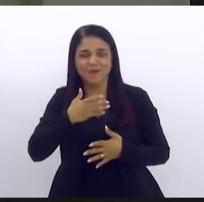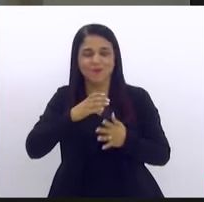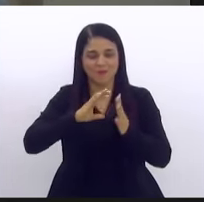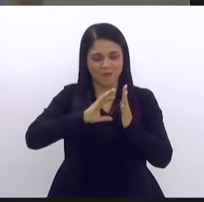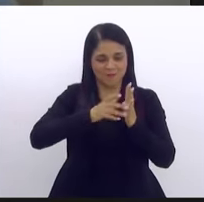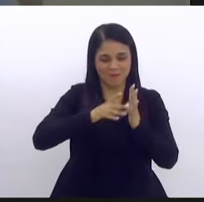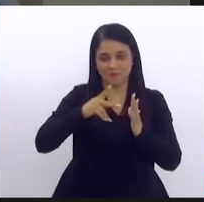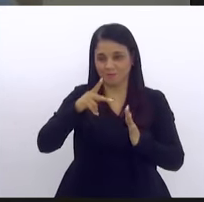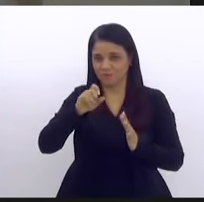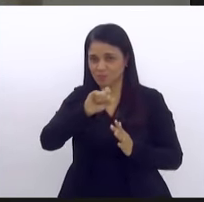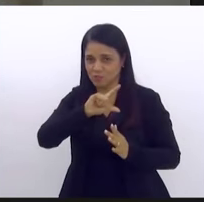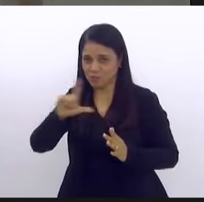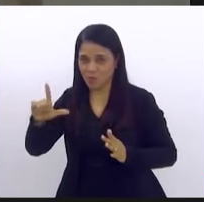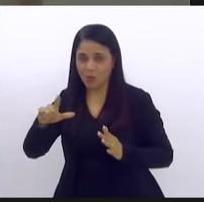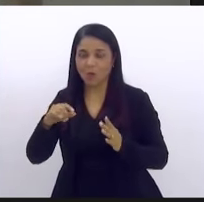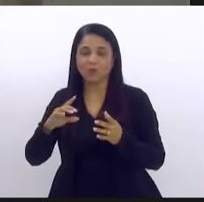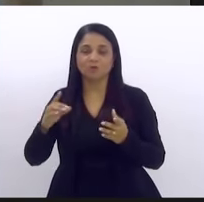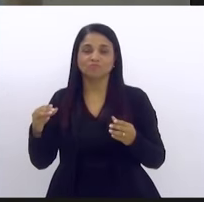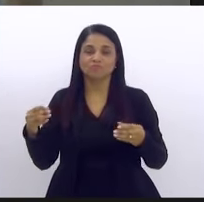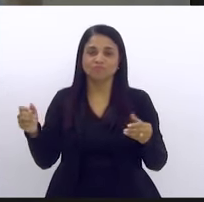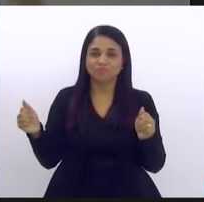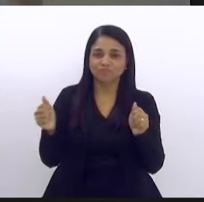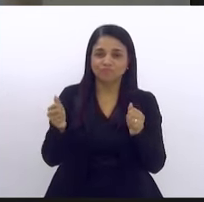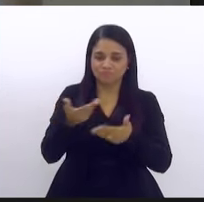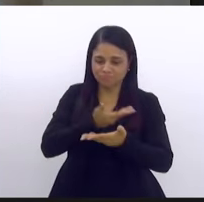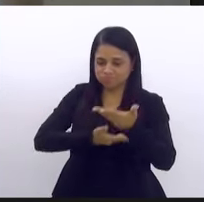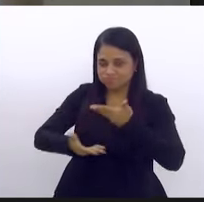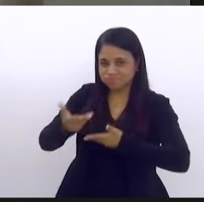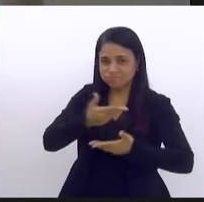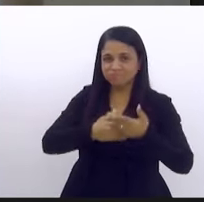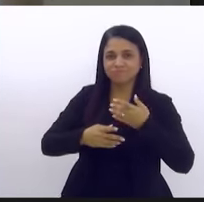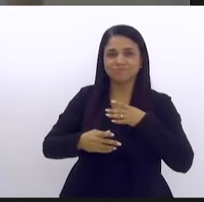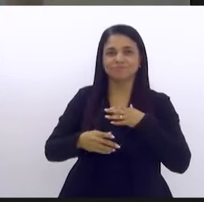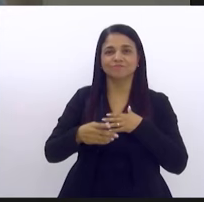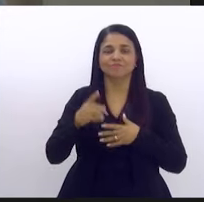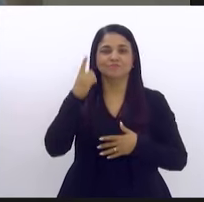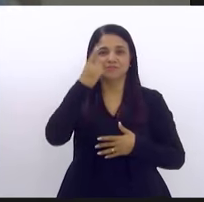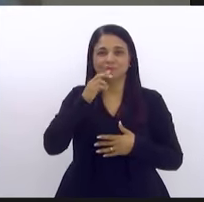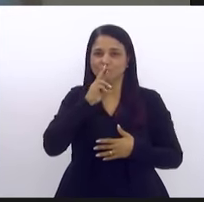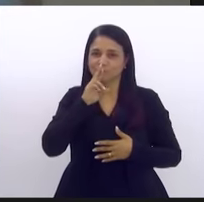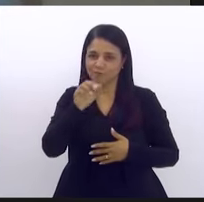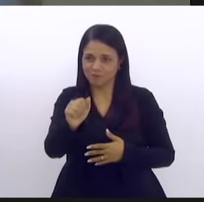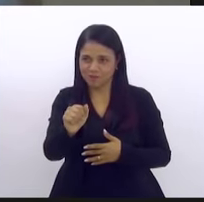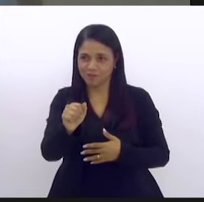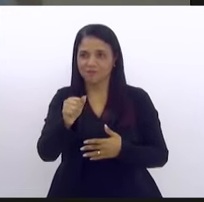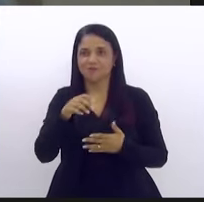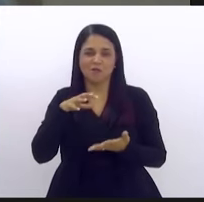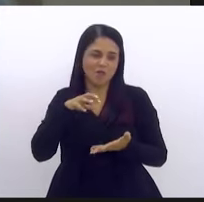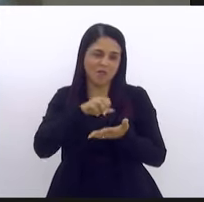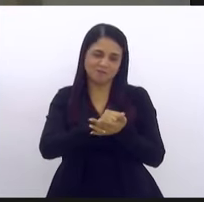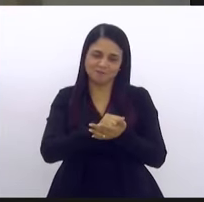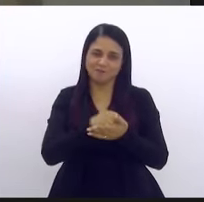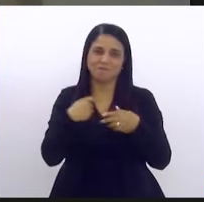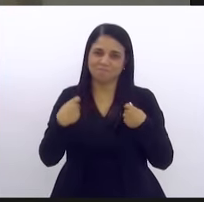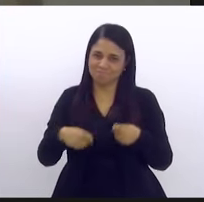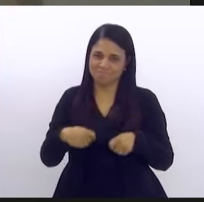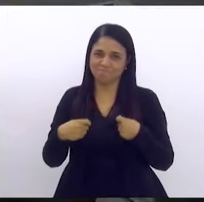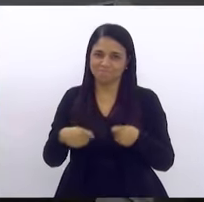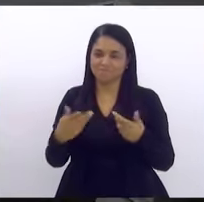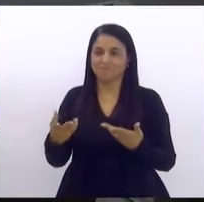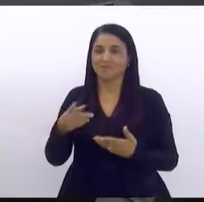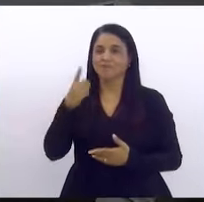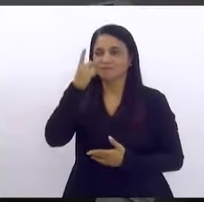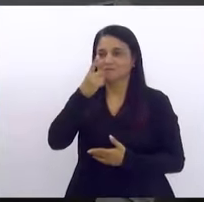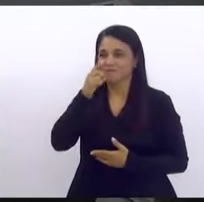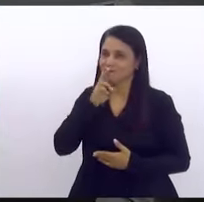do PSOL com o deputado Rodrigo Amorim, não posso deixar de registrar isso. Deputado Amorim. Muito obrigado. O senhor pode dar. Deputado Amorim,